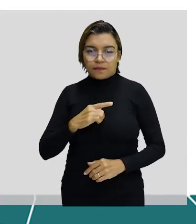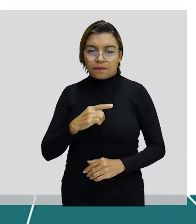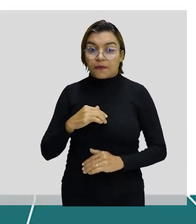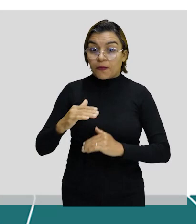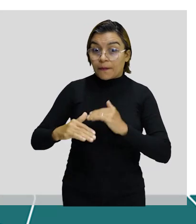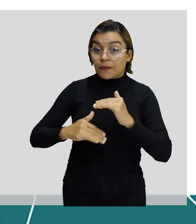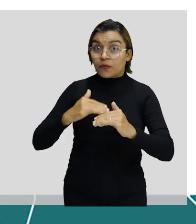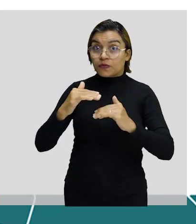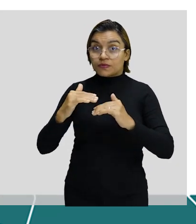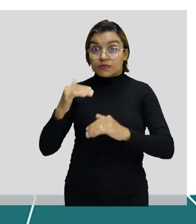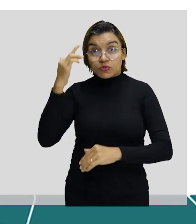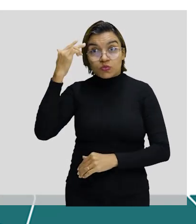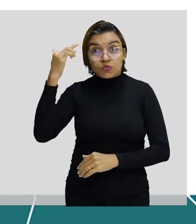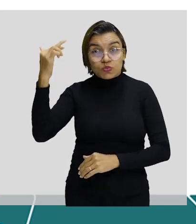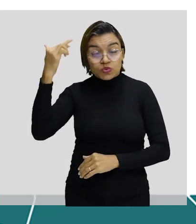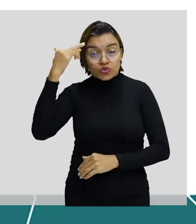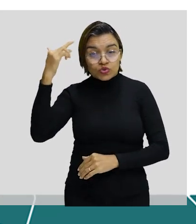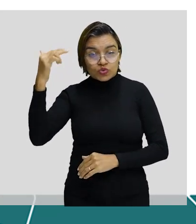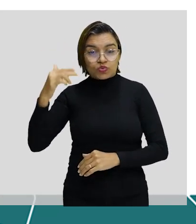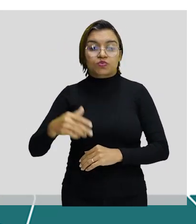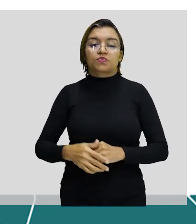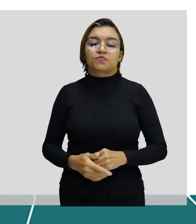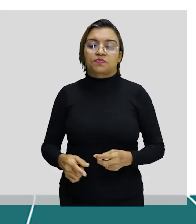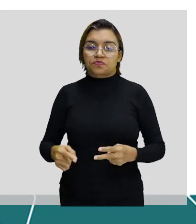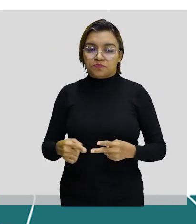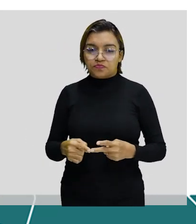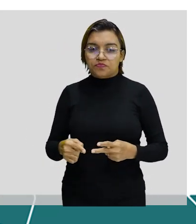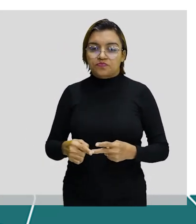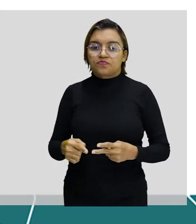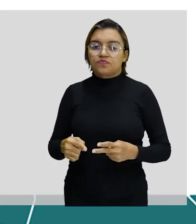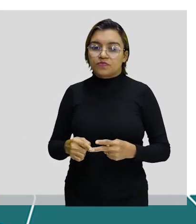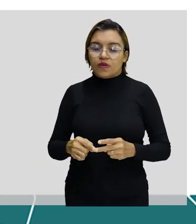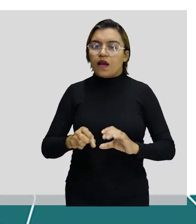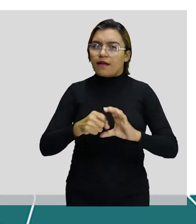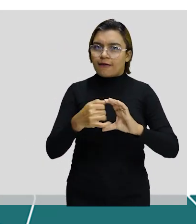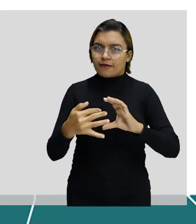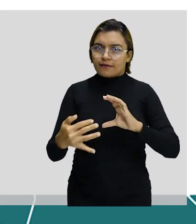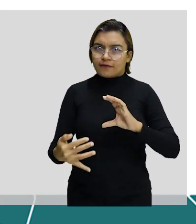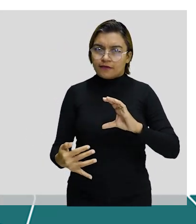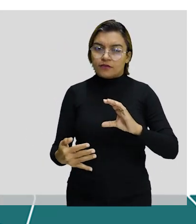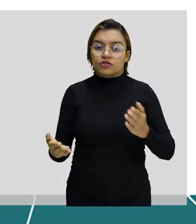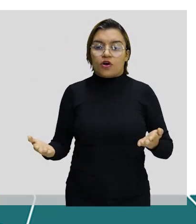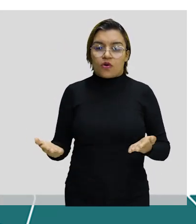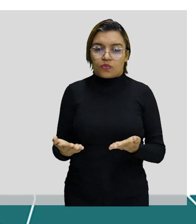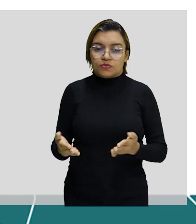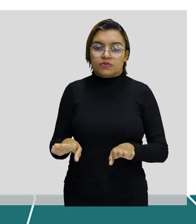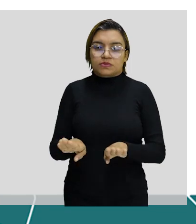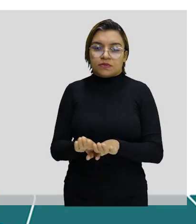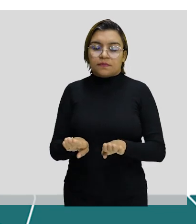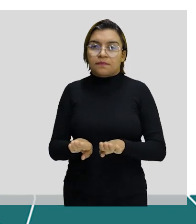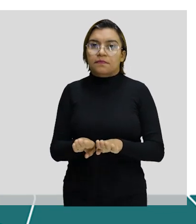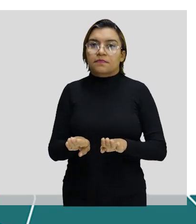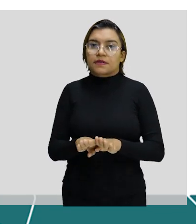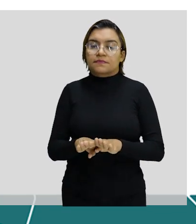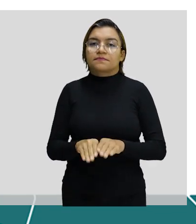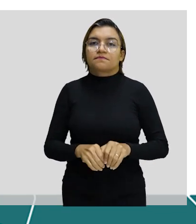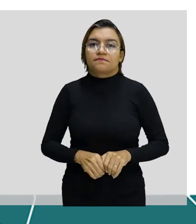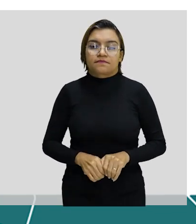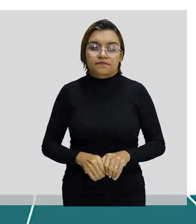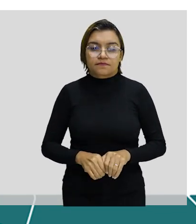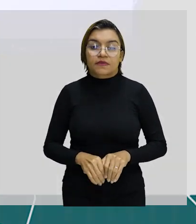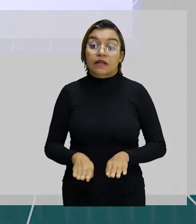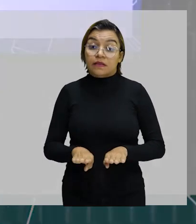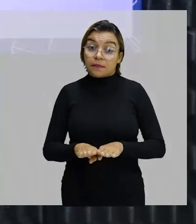processo histórico da formação da nossa urbanização, as nossas características atuais e, é claro, né, vamos falar aí sobre